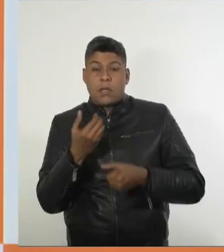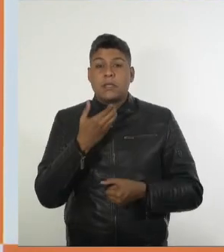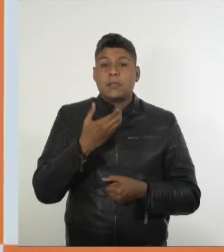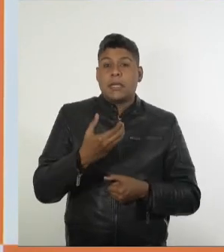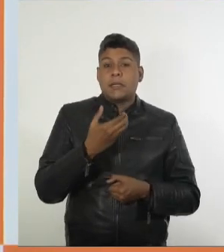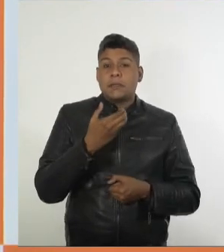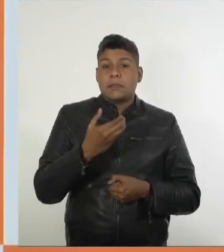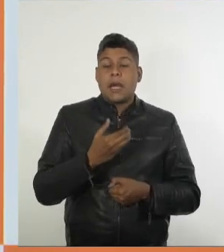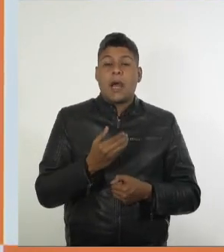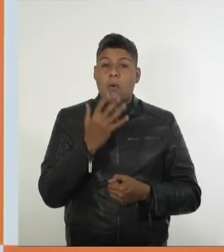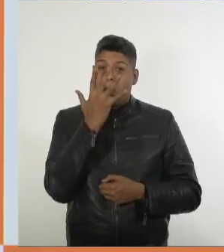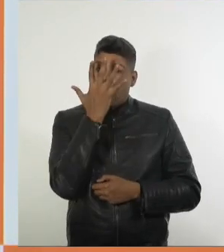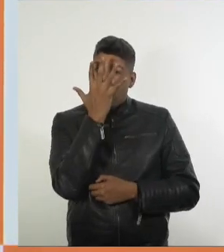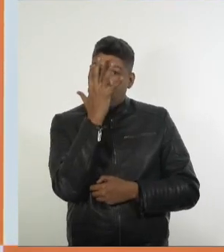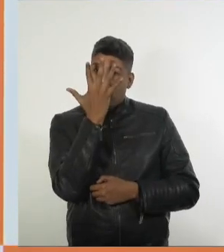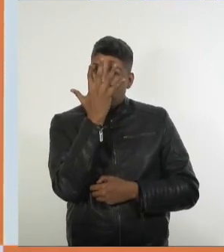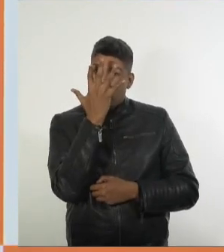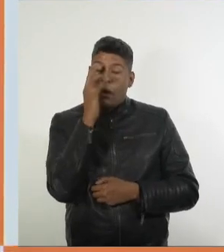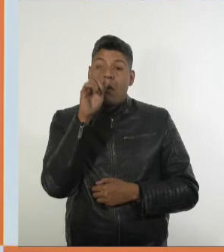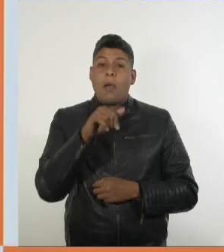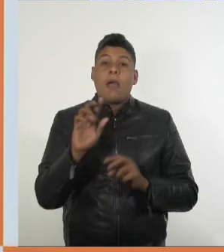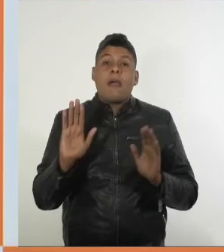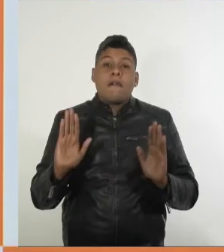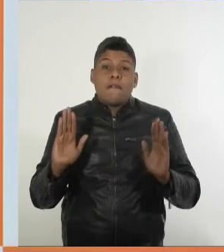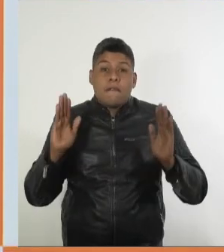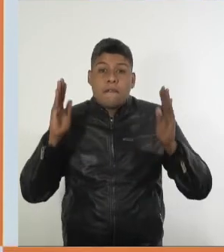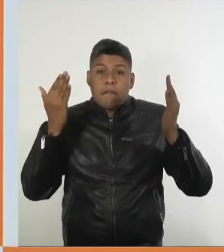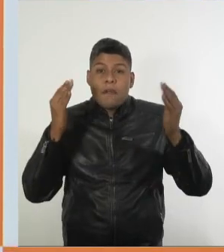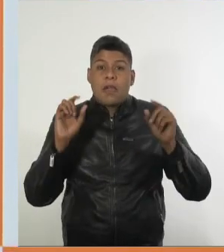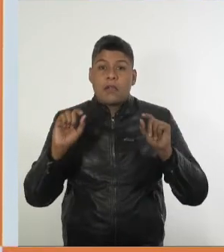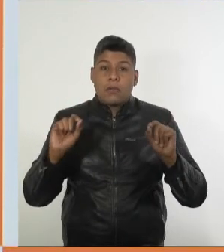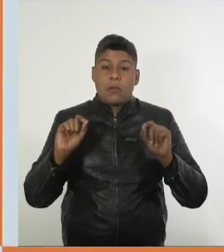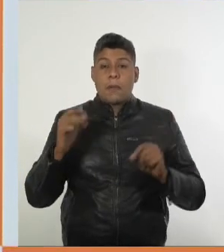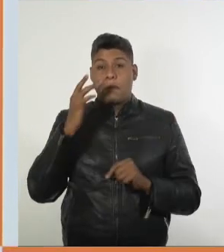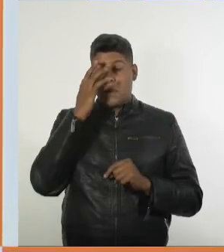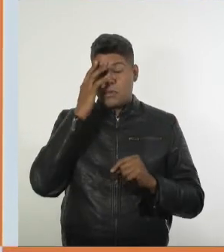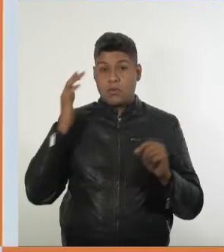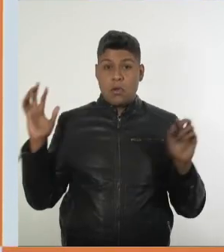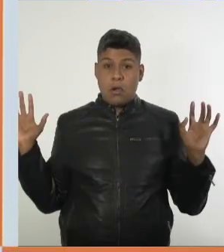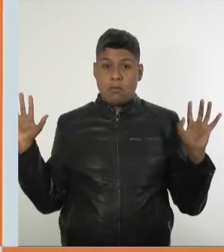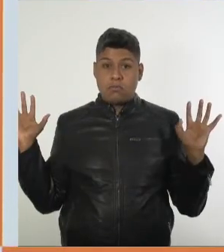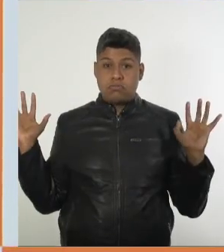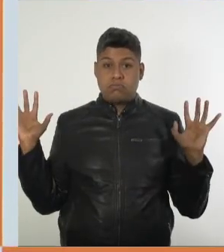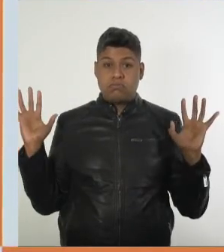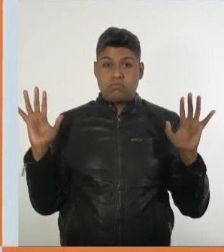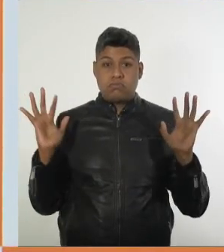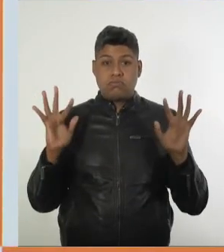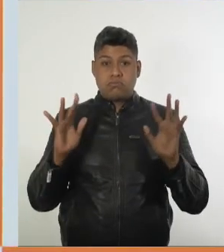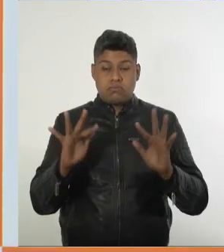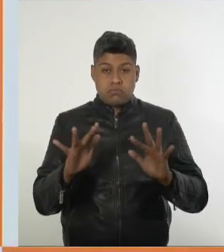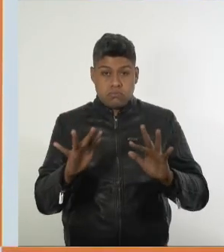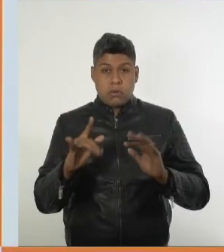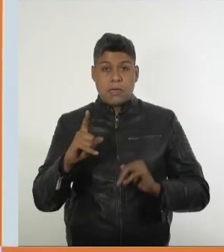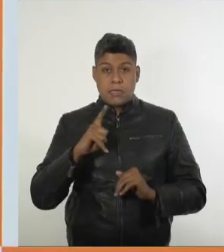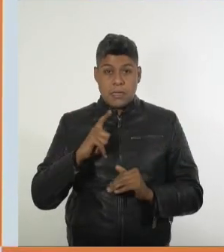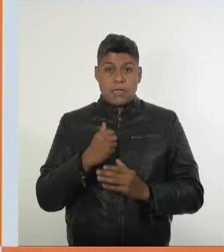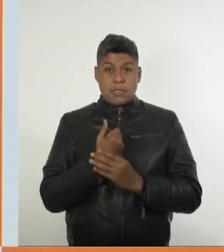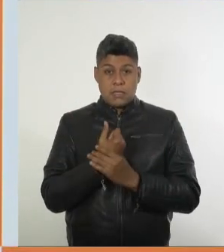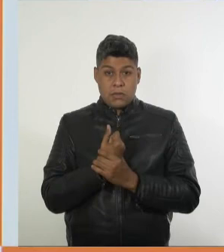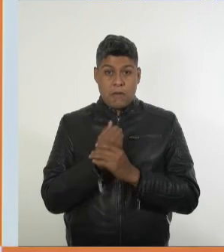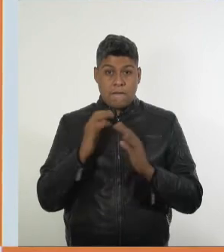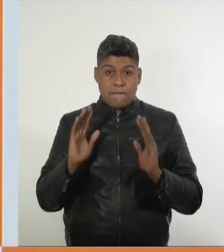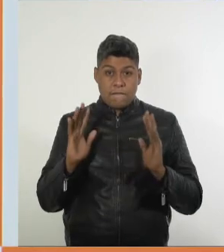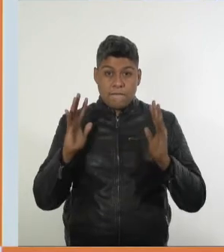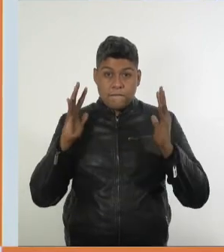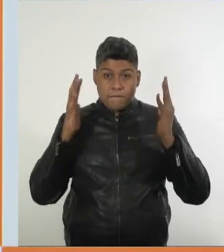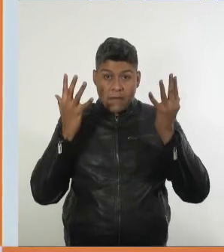em Carnaval. São festas de grande público. E você, para realizar com segurança uma festa